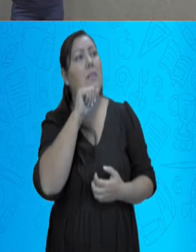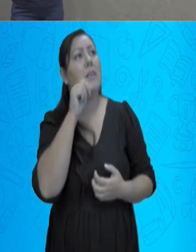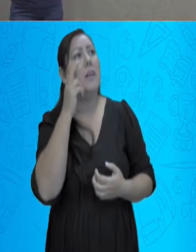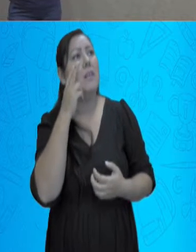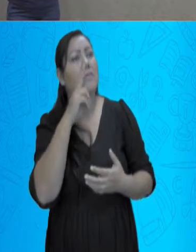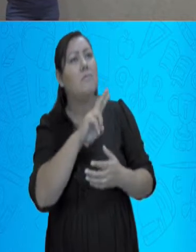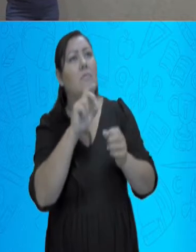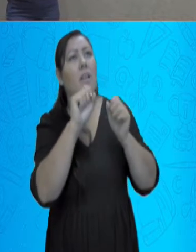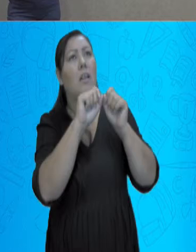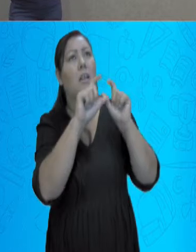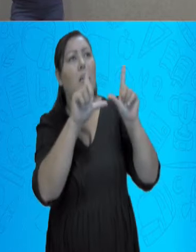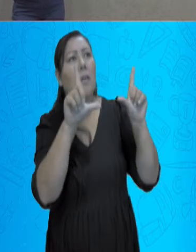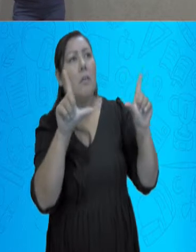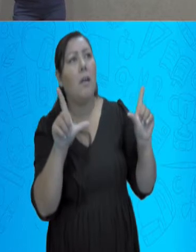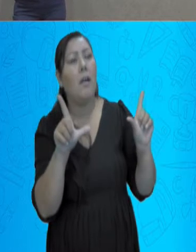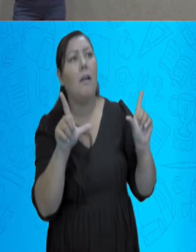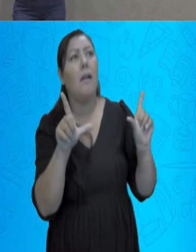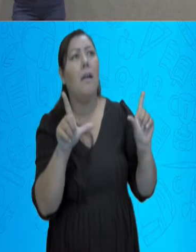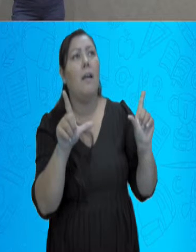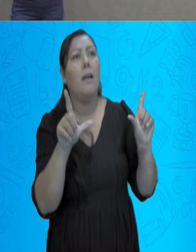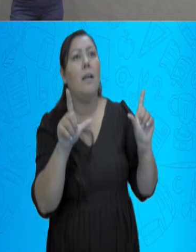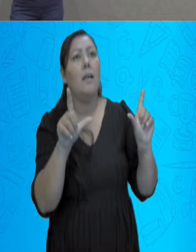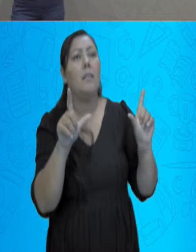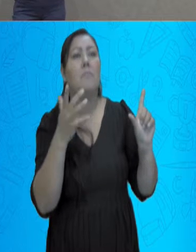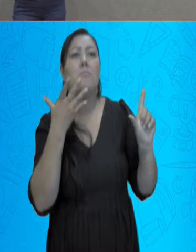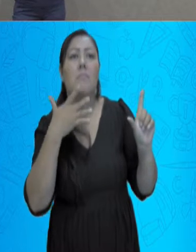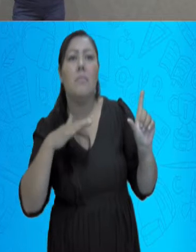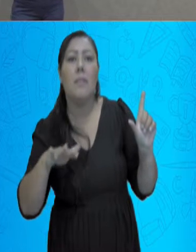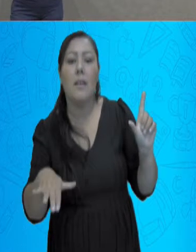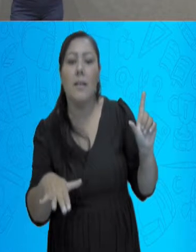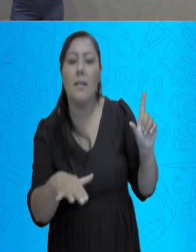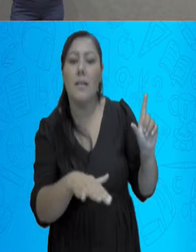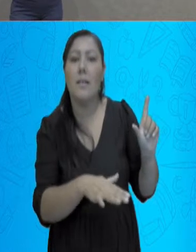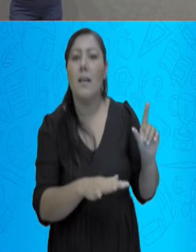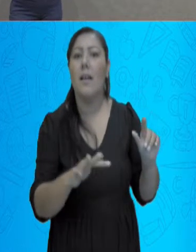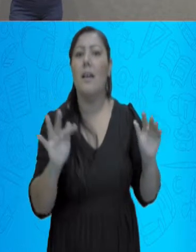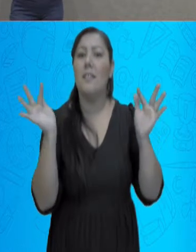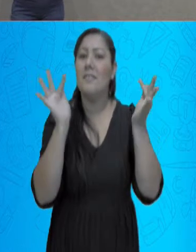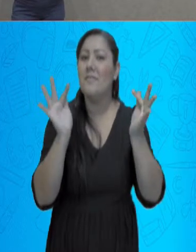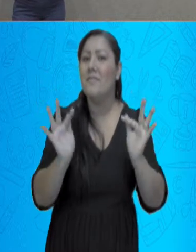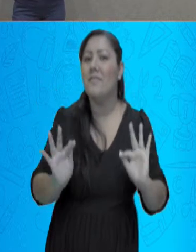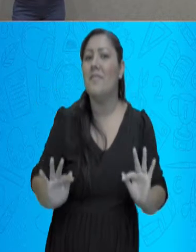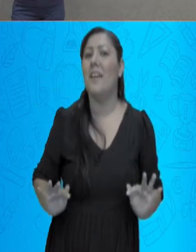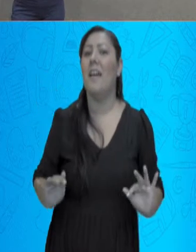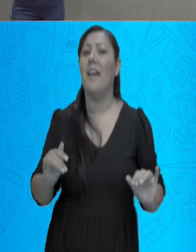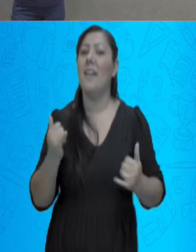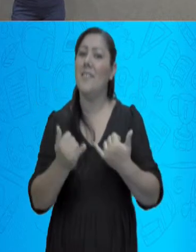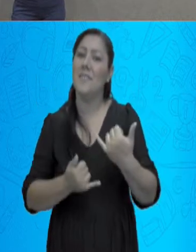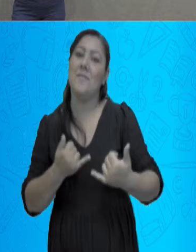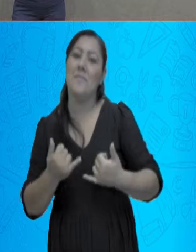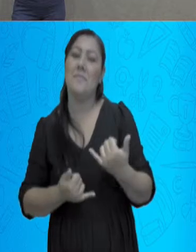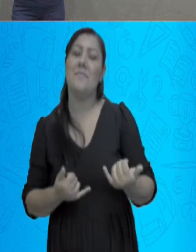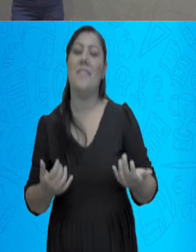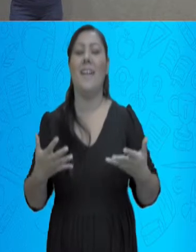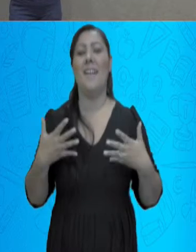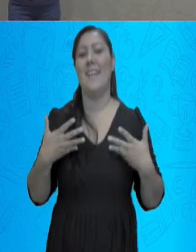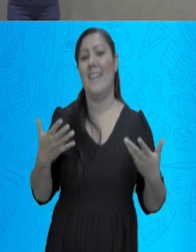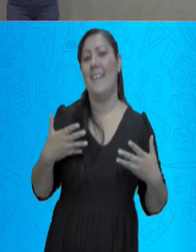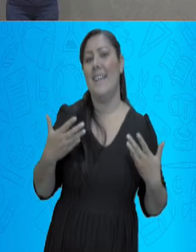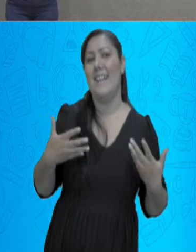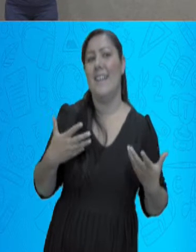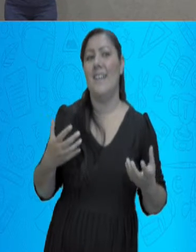ao perceber as crianças, né, felizes, contentes com brinquedos,